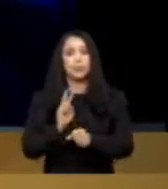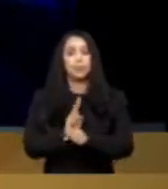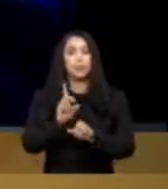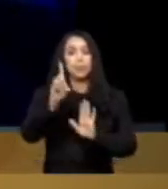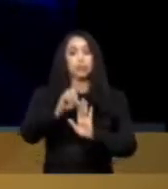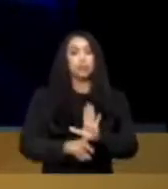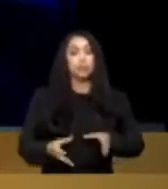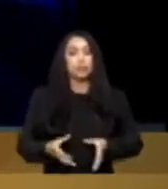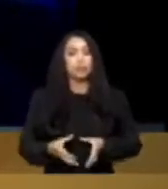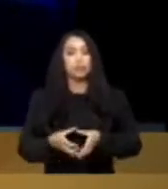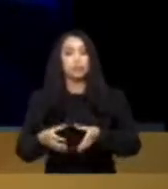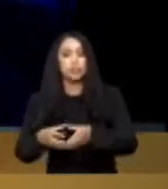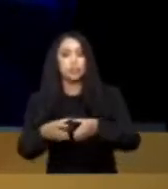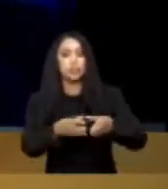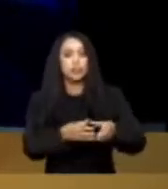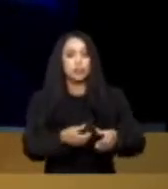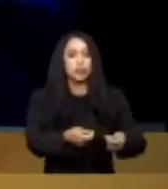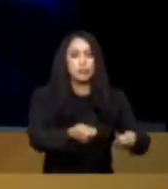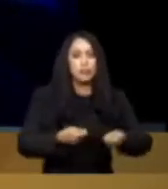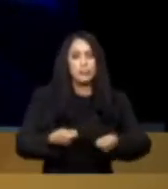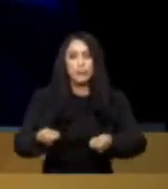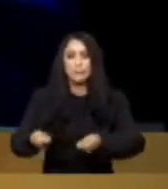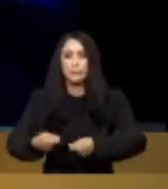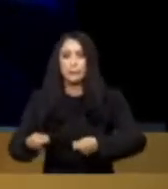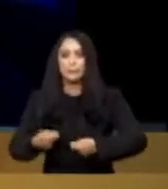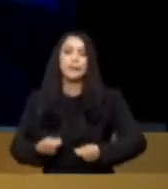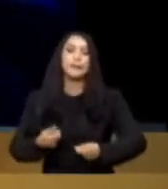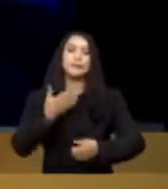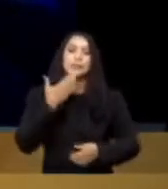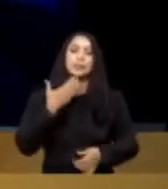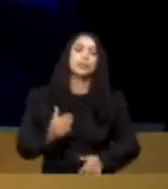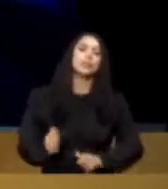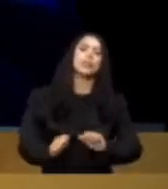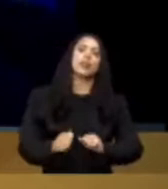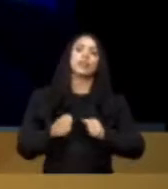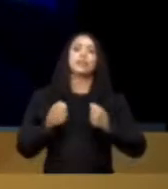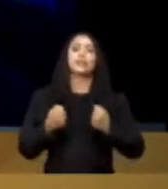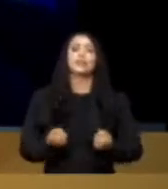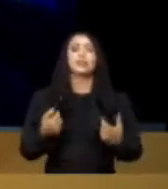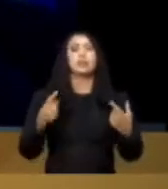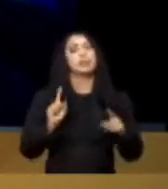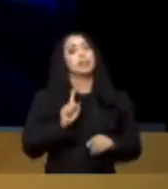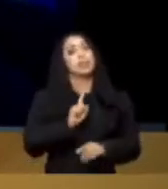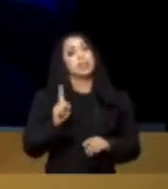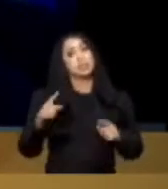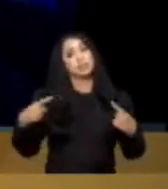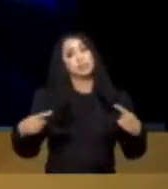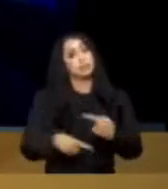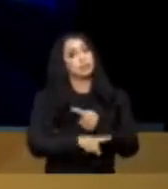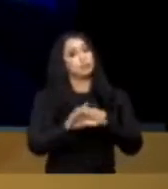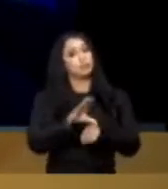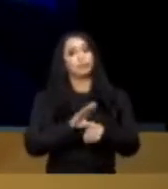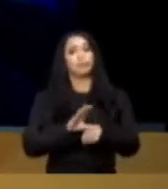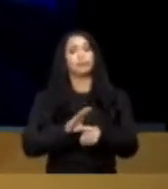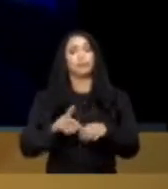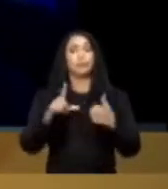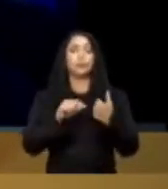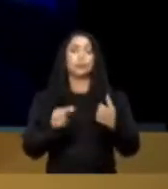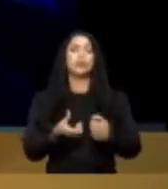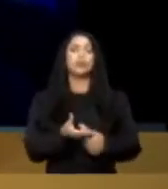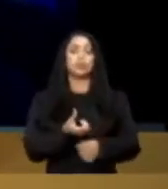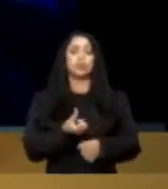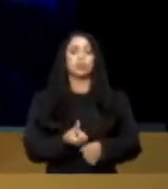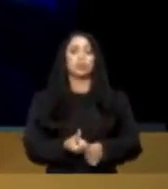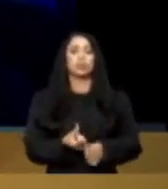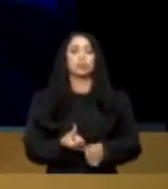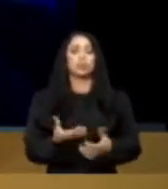direitos coletivos, todas uníssonas na defesa da inconstitucionalidade do referido artigo